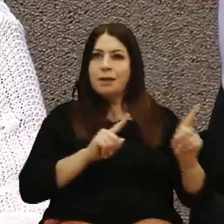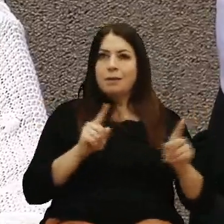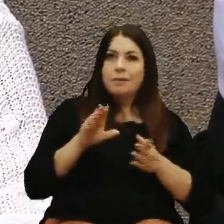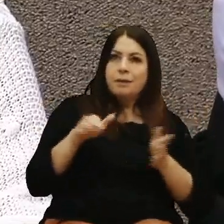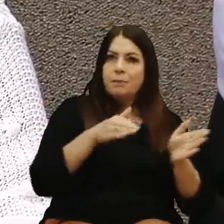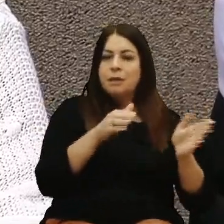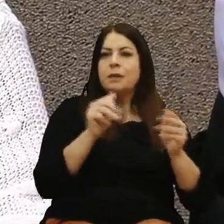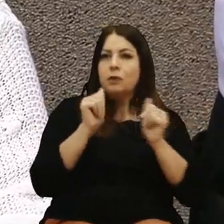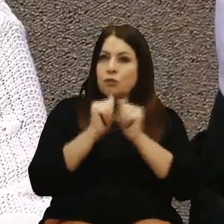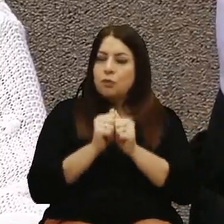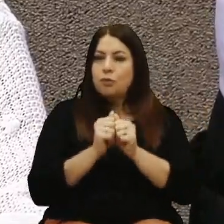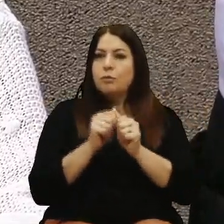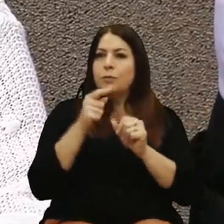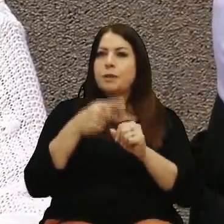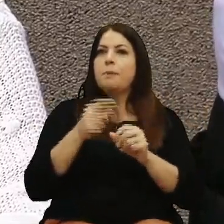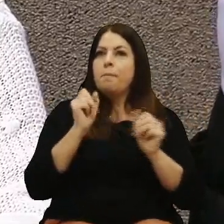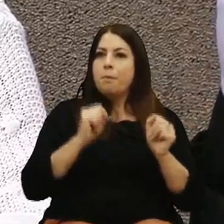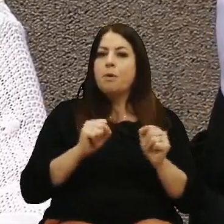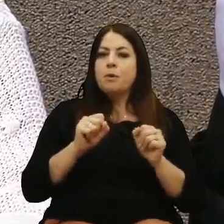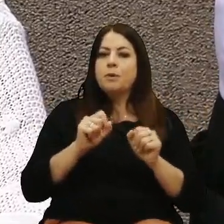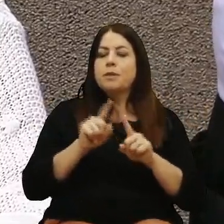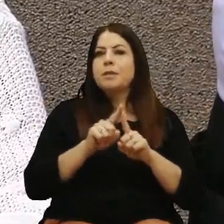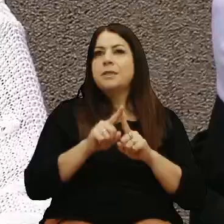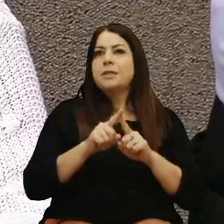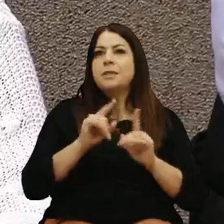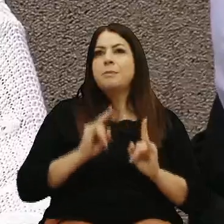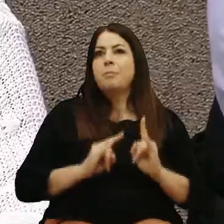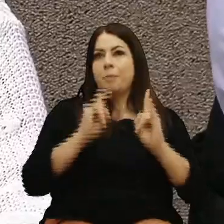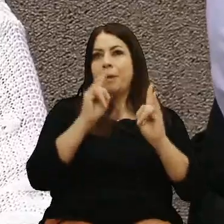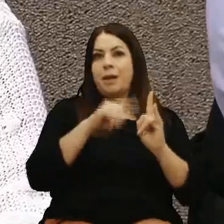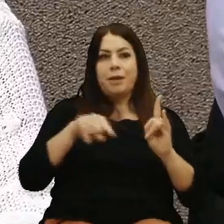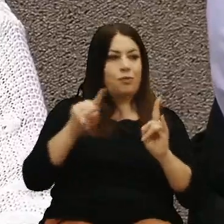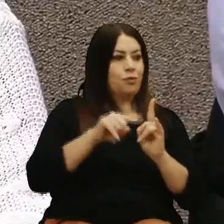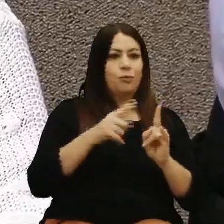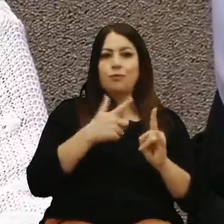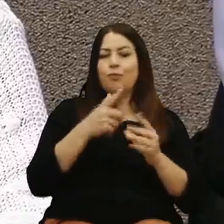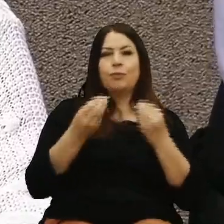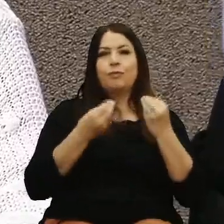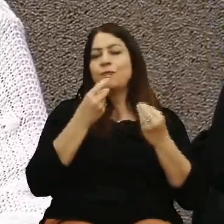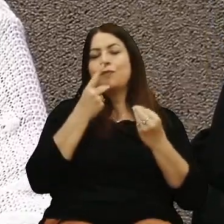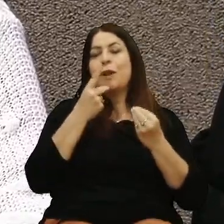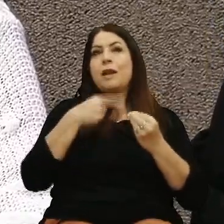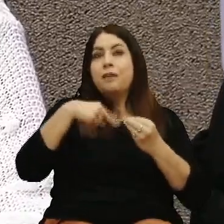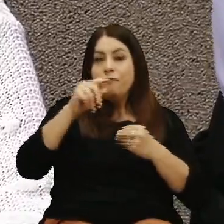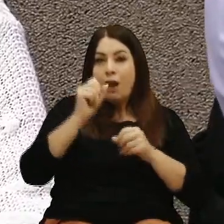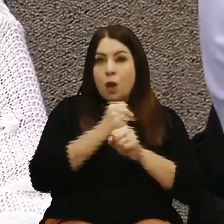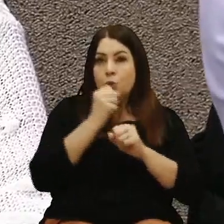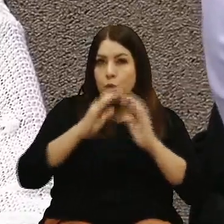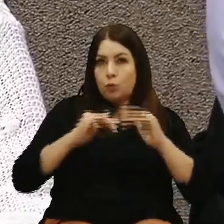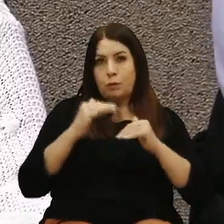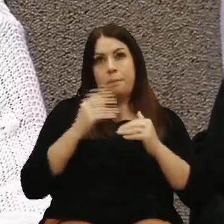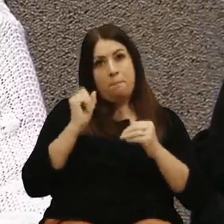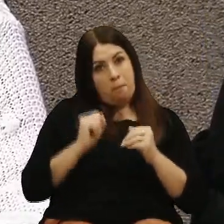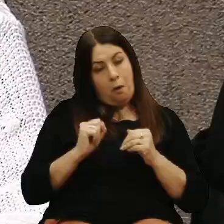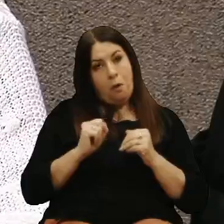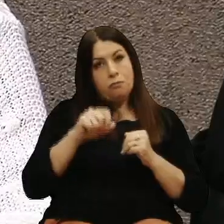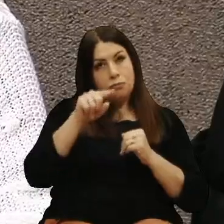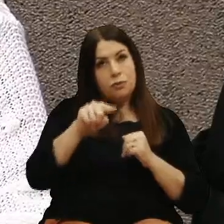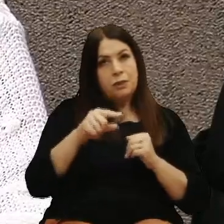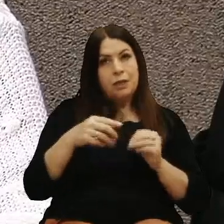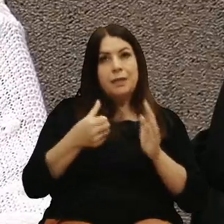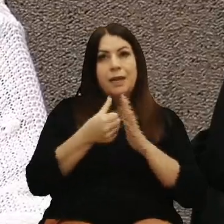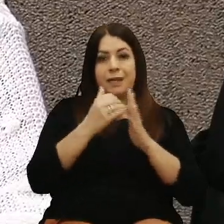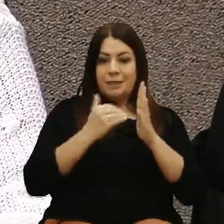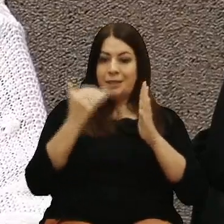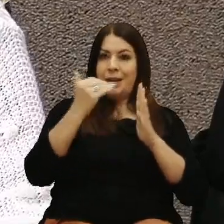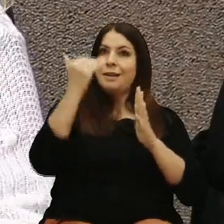caminhada, justamente para que se possa construir até prédios. A gente não diz que vai construir, mas pode construir até 6